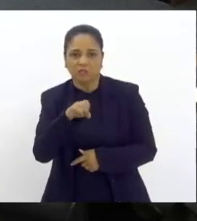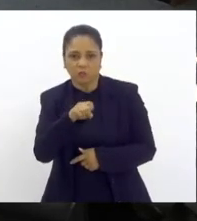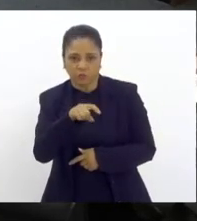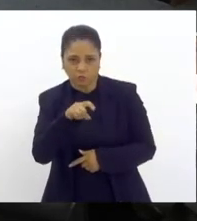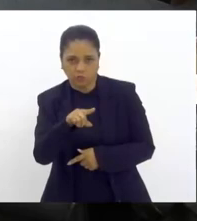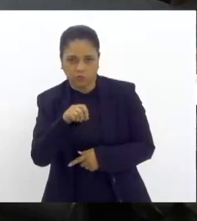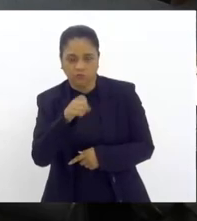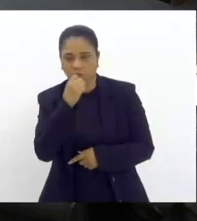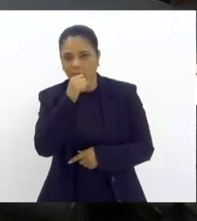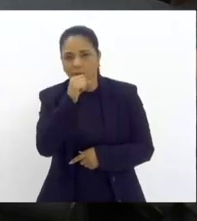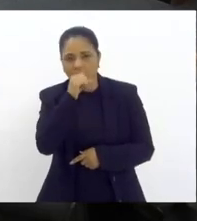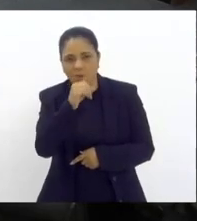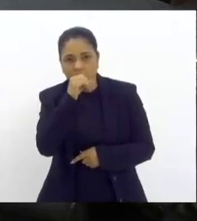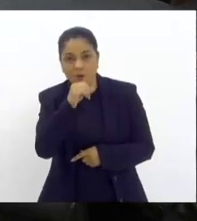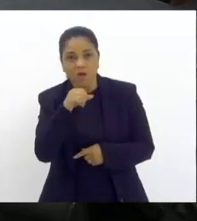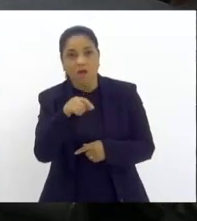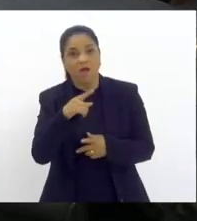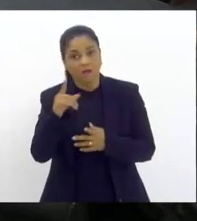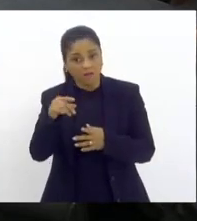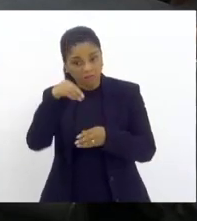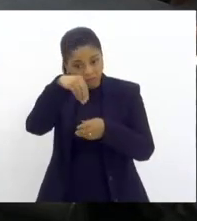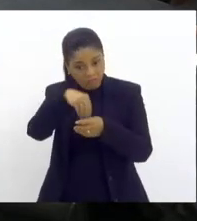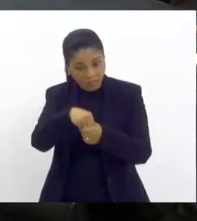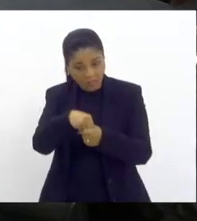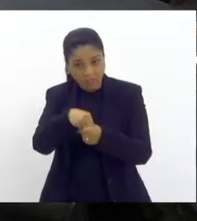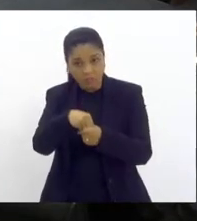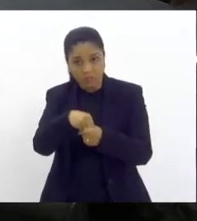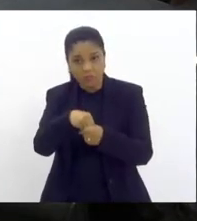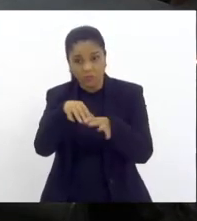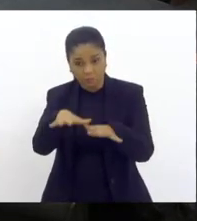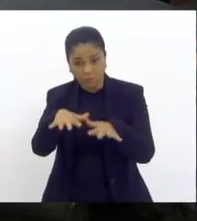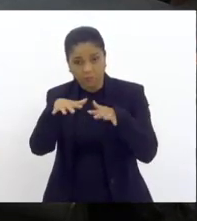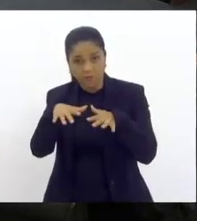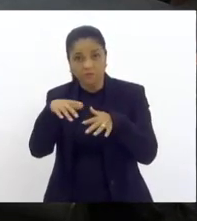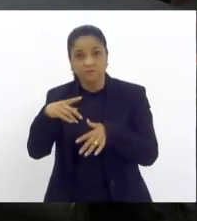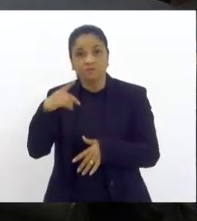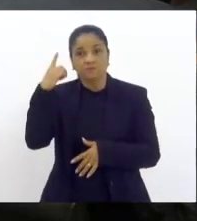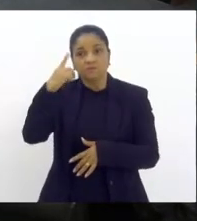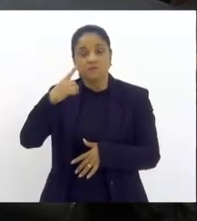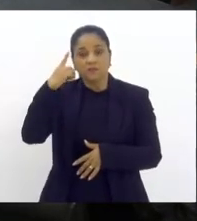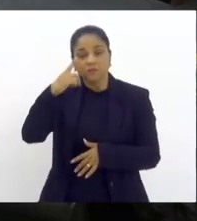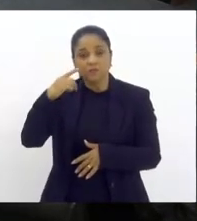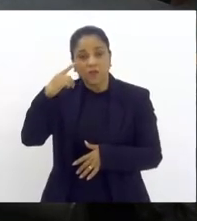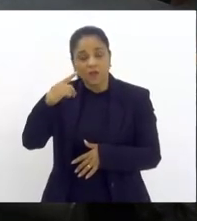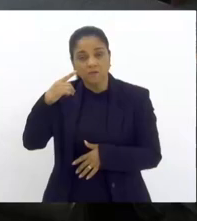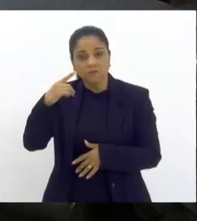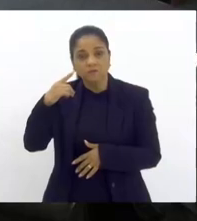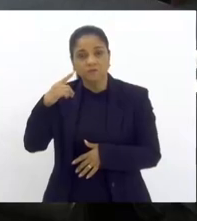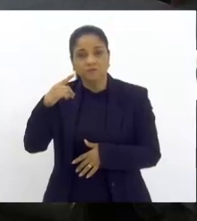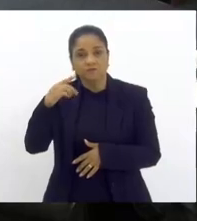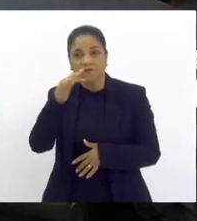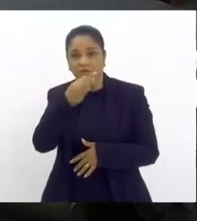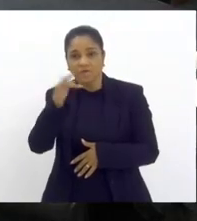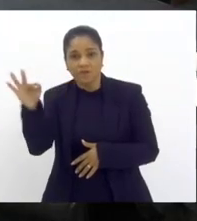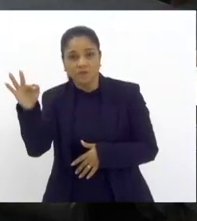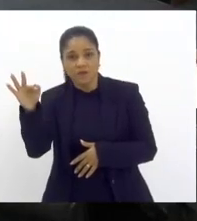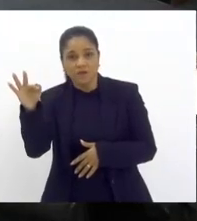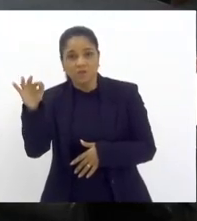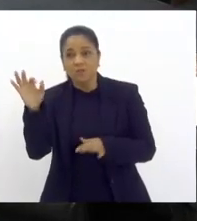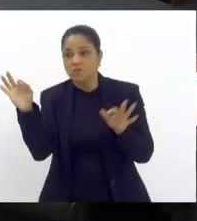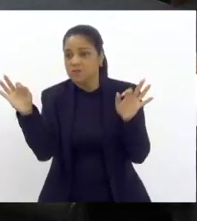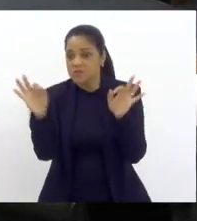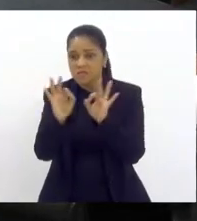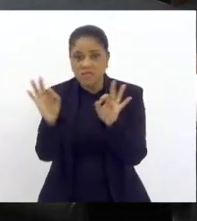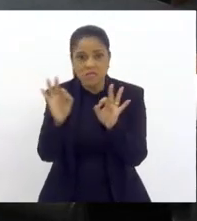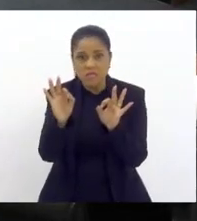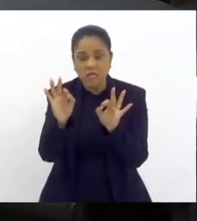no Congresso, chamou o deputado federal de chupetinha, junto com o deputado André Janone. E a gente não vê a manifestação. O